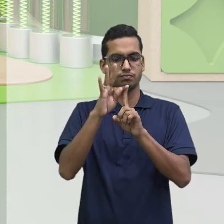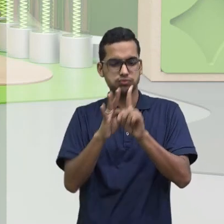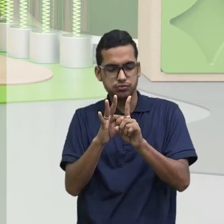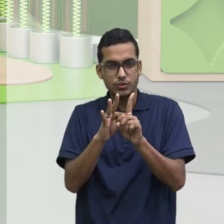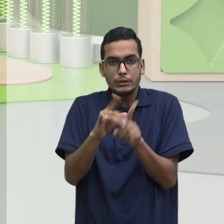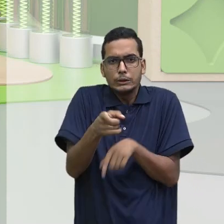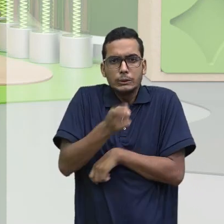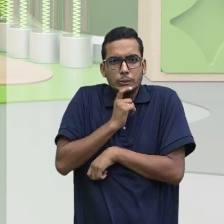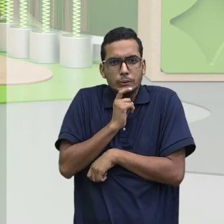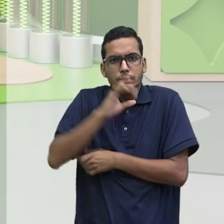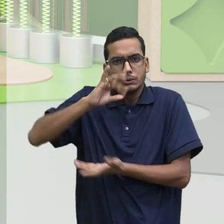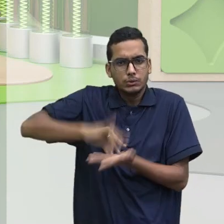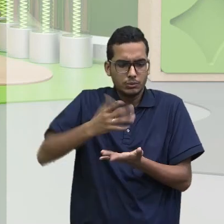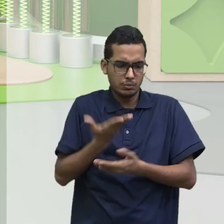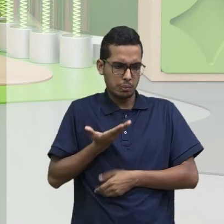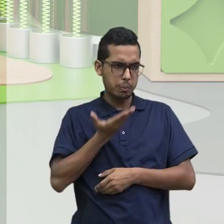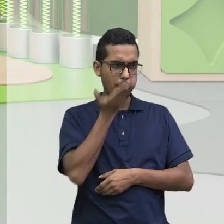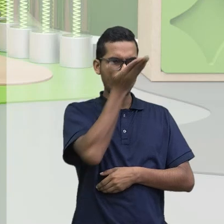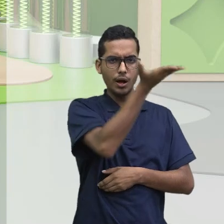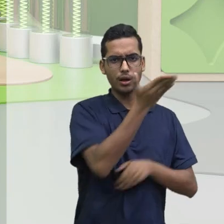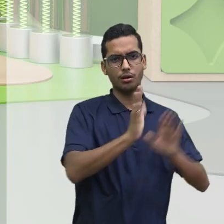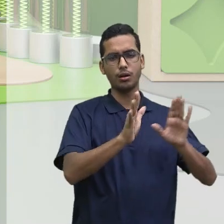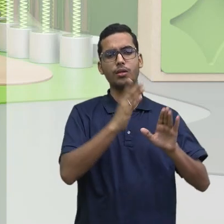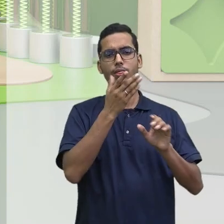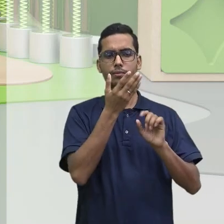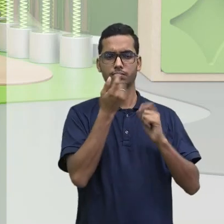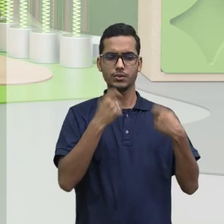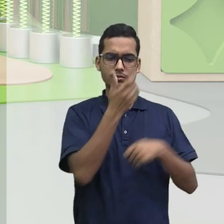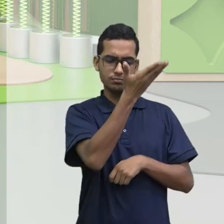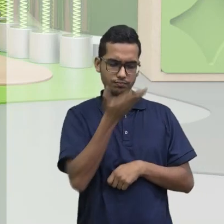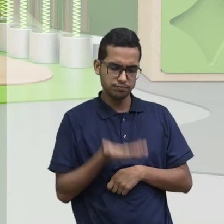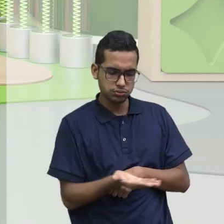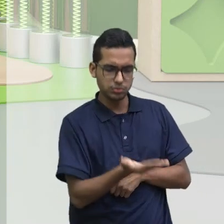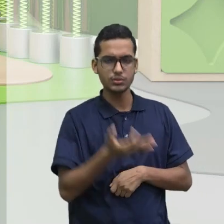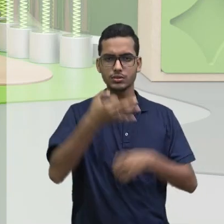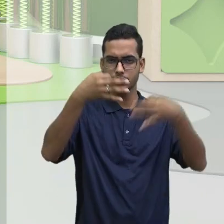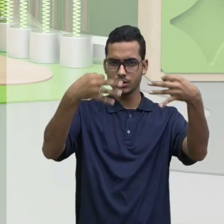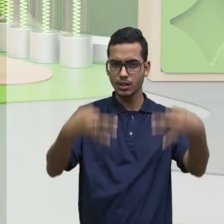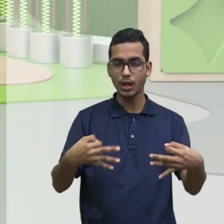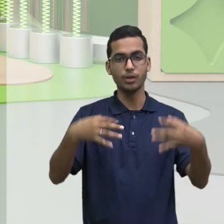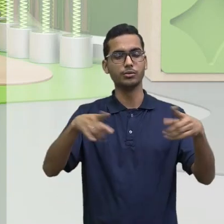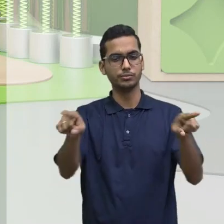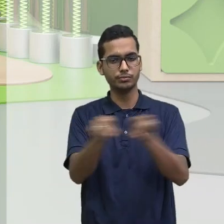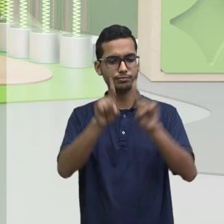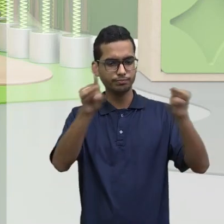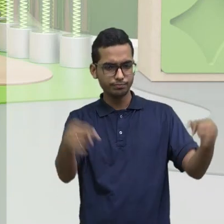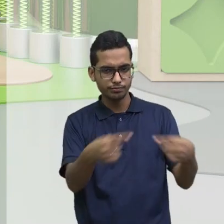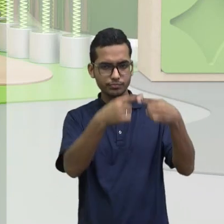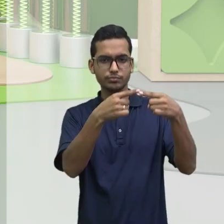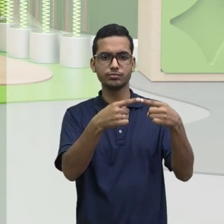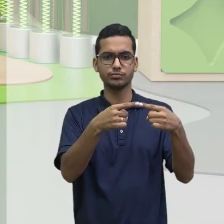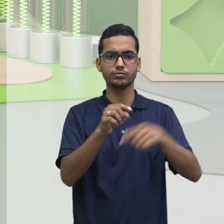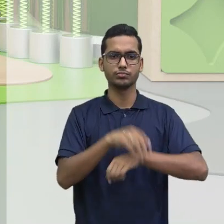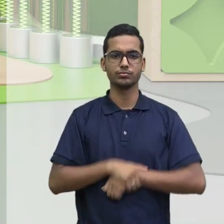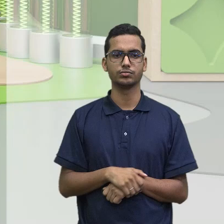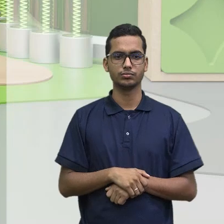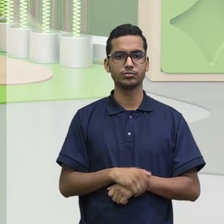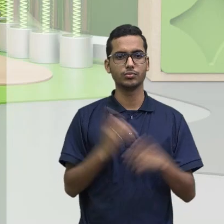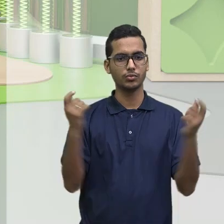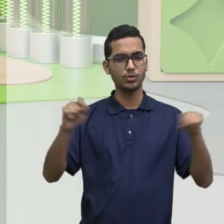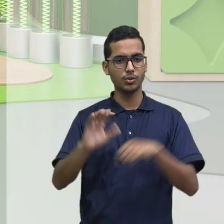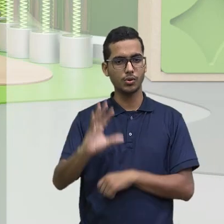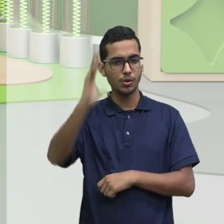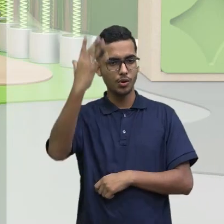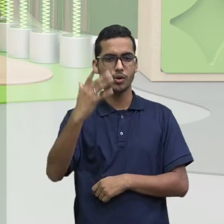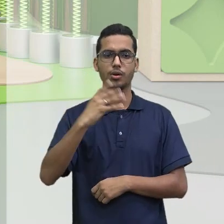importante a gente sempre estar de olho, porque senão, se você esquecer nesses alimentos lá, pode acontecer o que aconteceu ali com aquela maçã, Ela